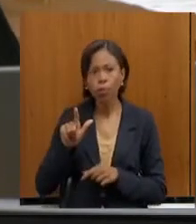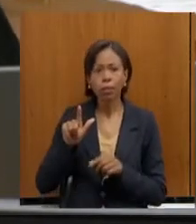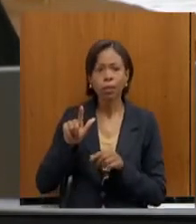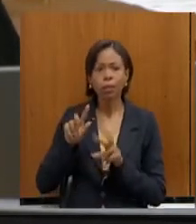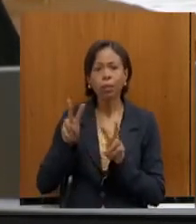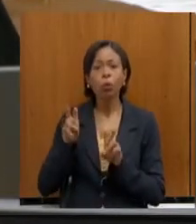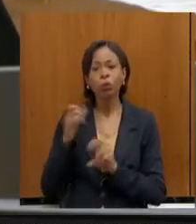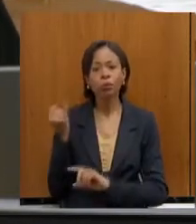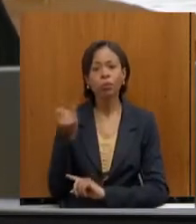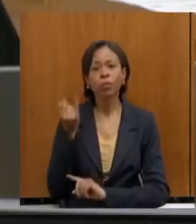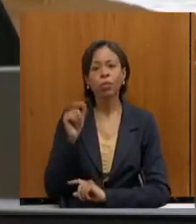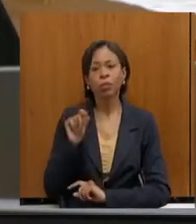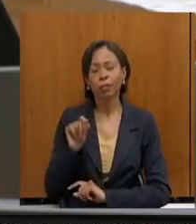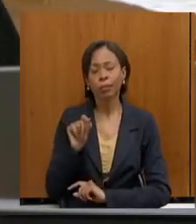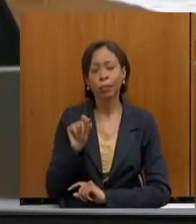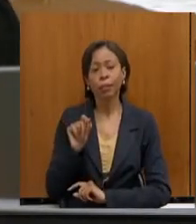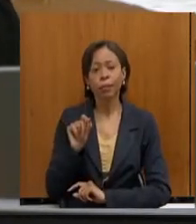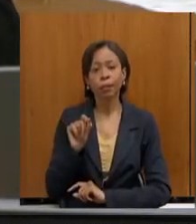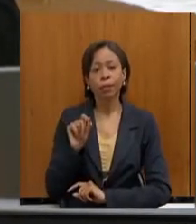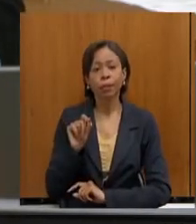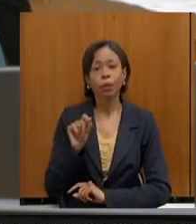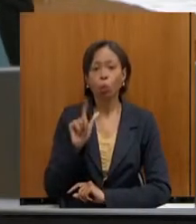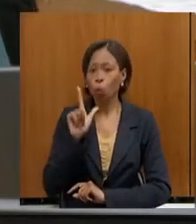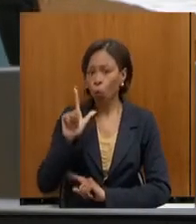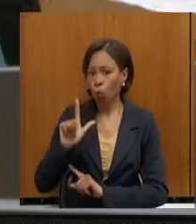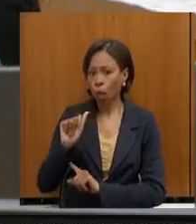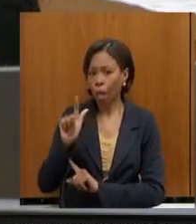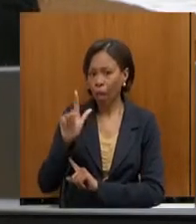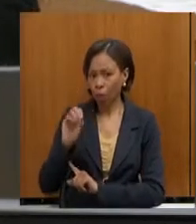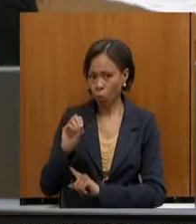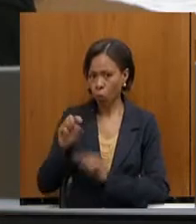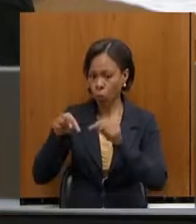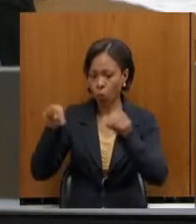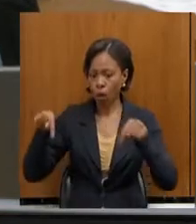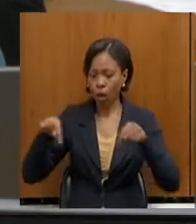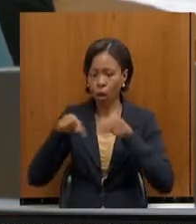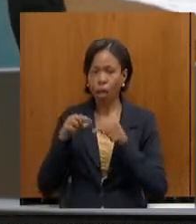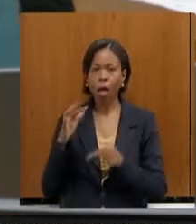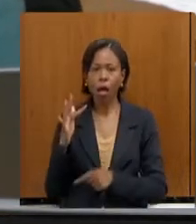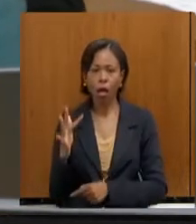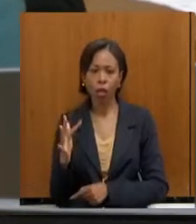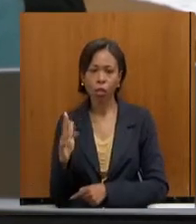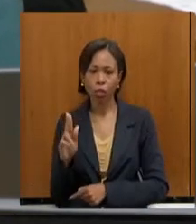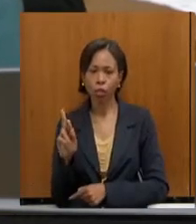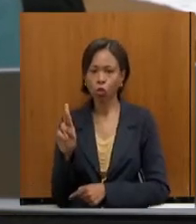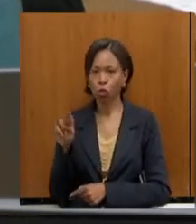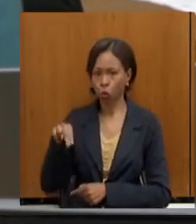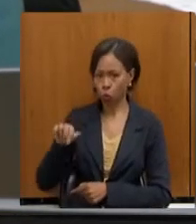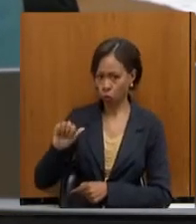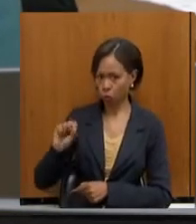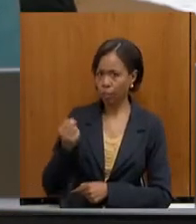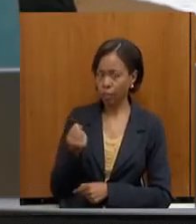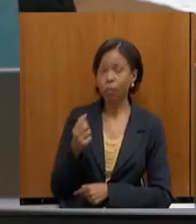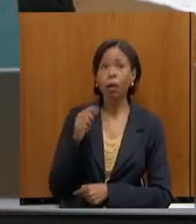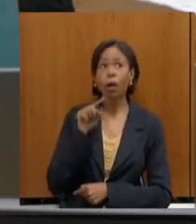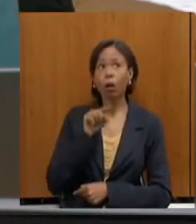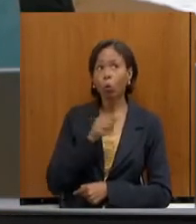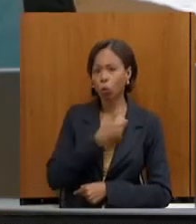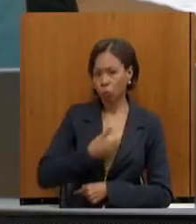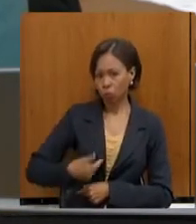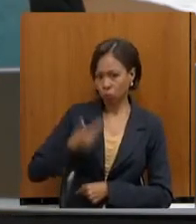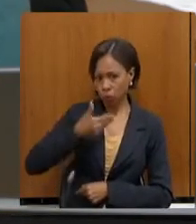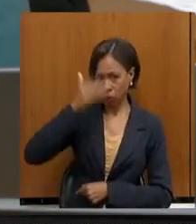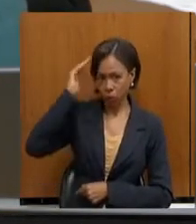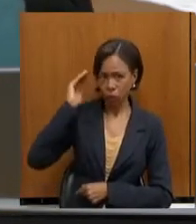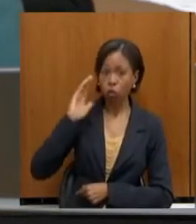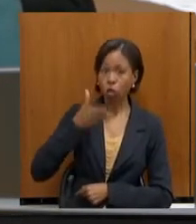traz né é a questão do Lago de Furnas Governador Romeu Zema né oficiou Agência Nacional